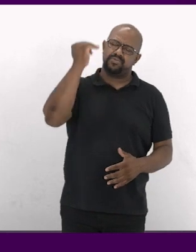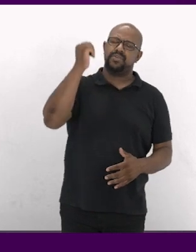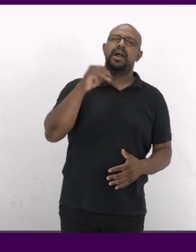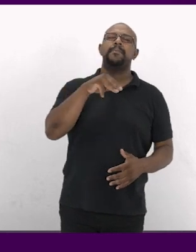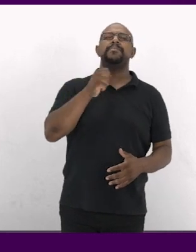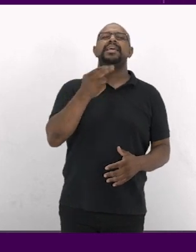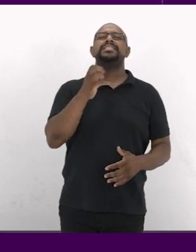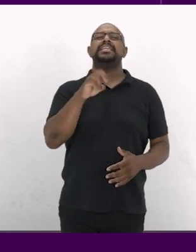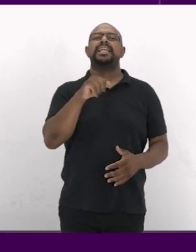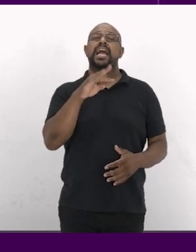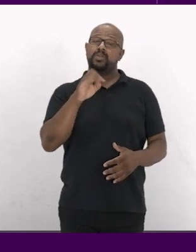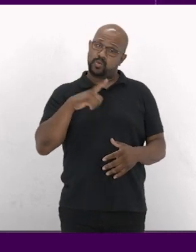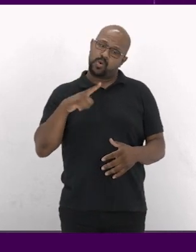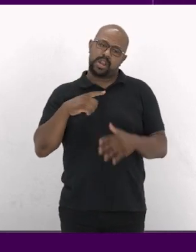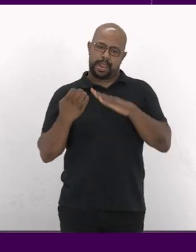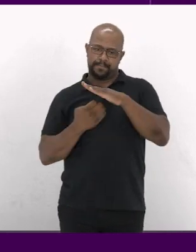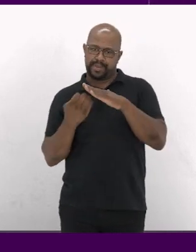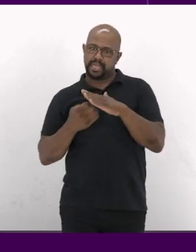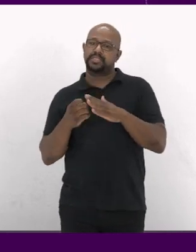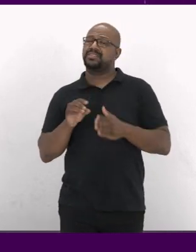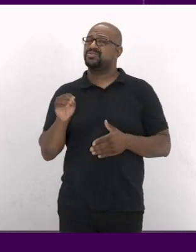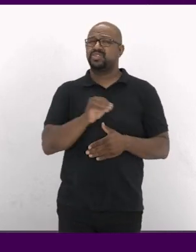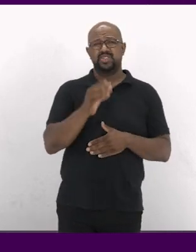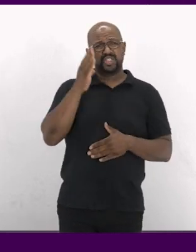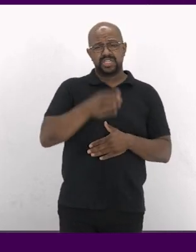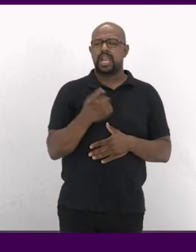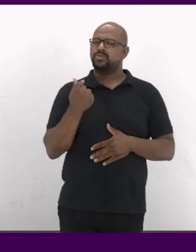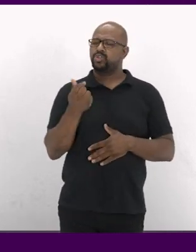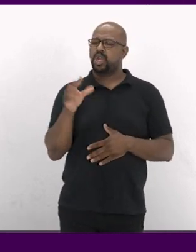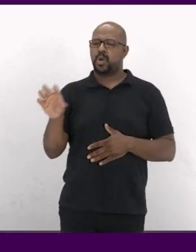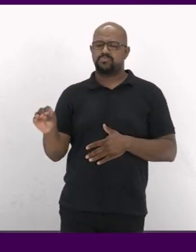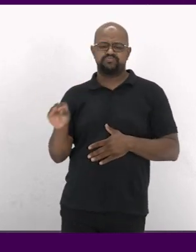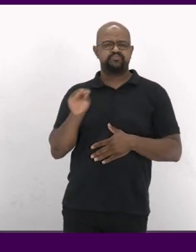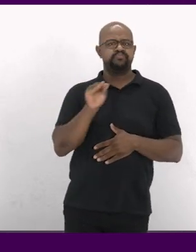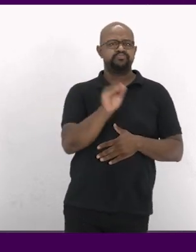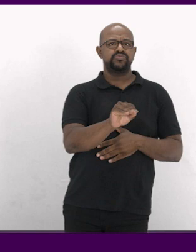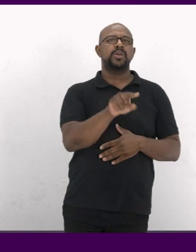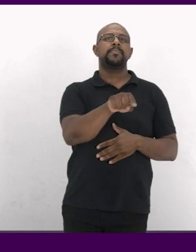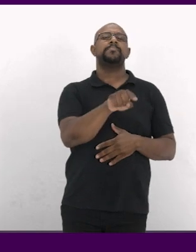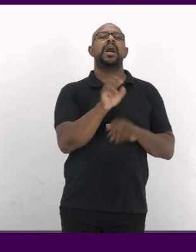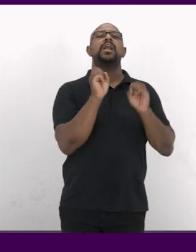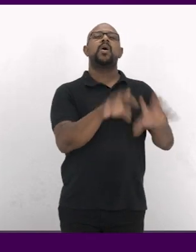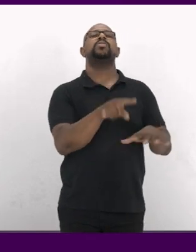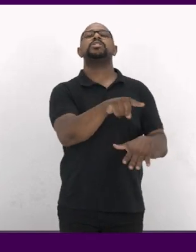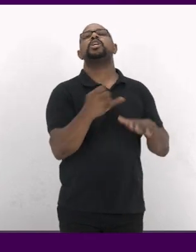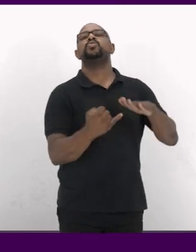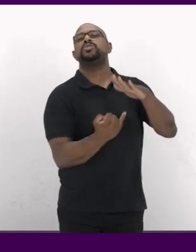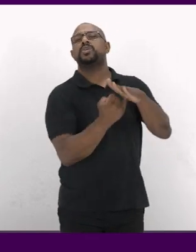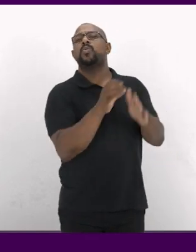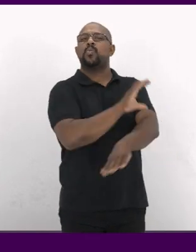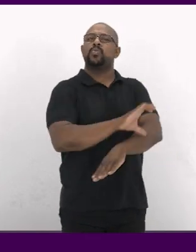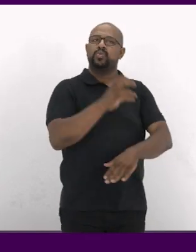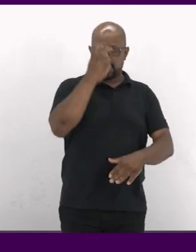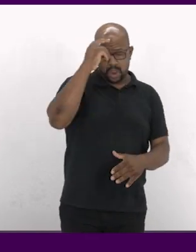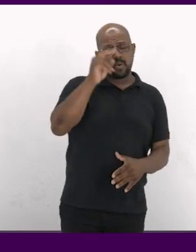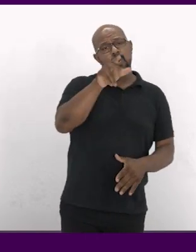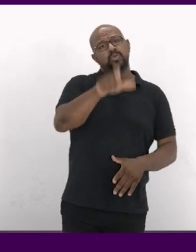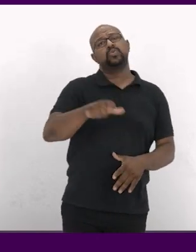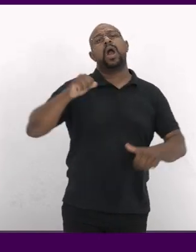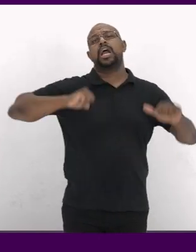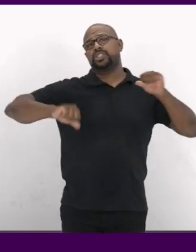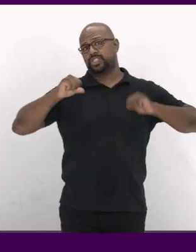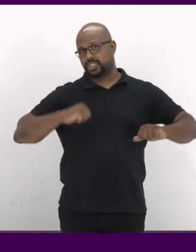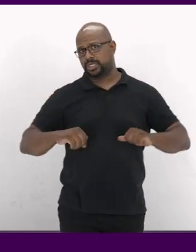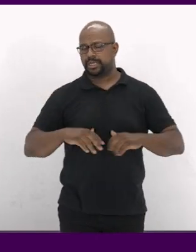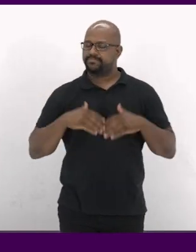como mecenato, ocorre quando o patrocinador transfere diretamente o recurso financeiro para a conta da instituição cultural ou do